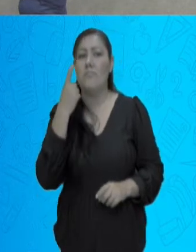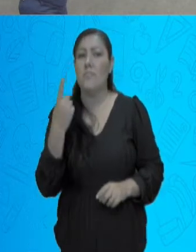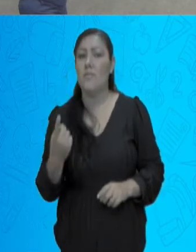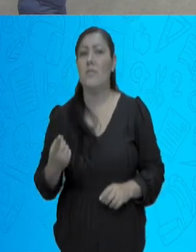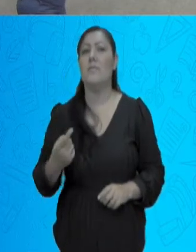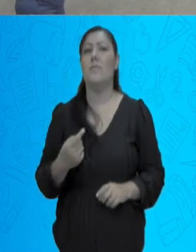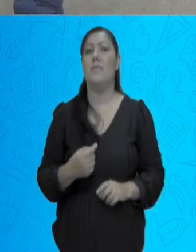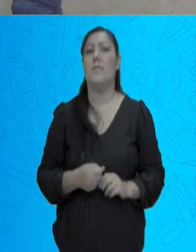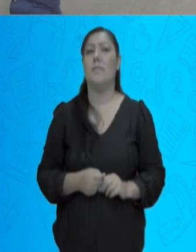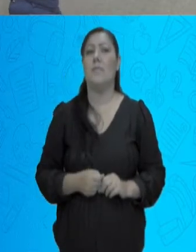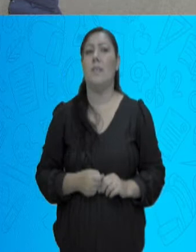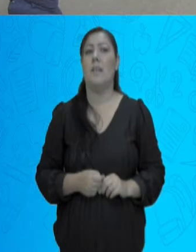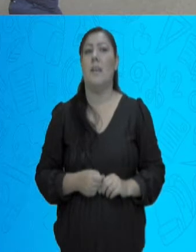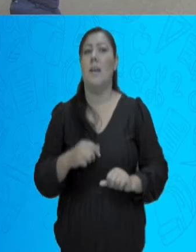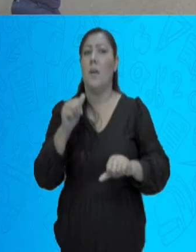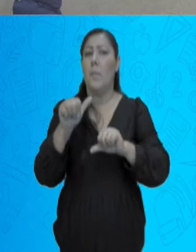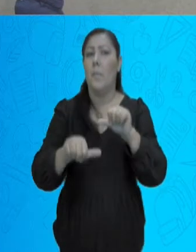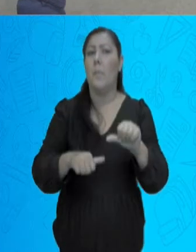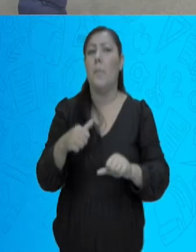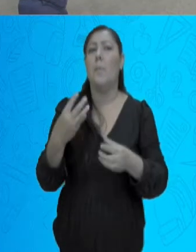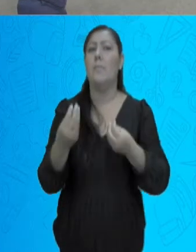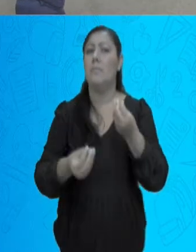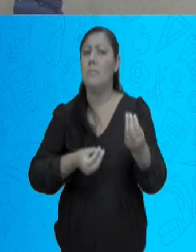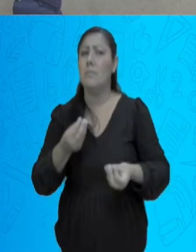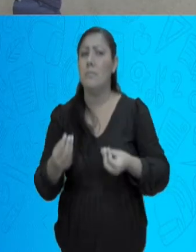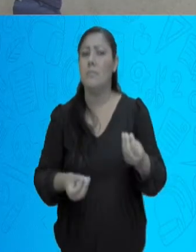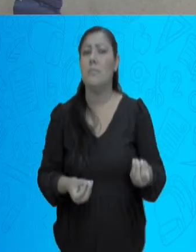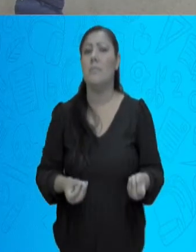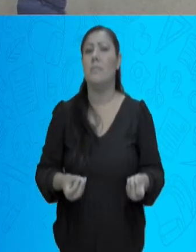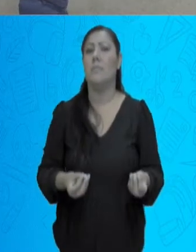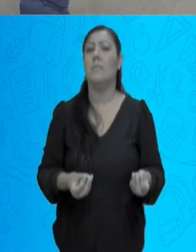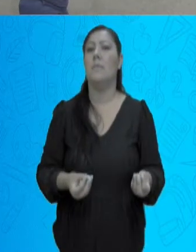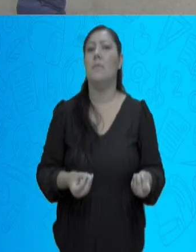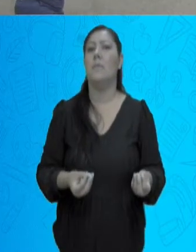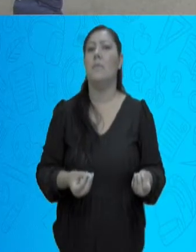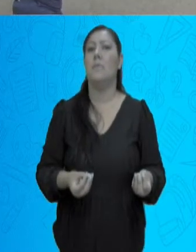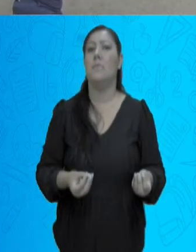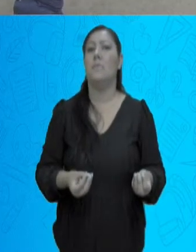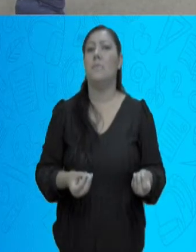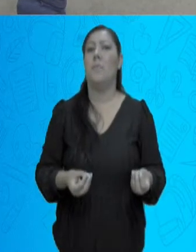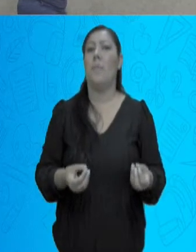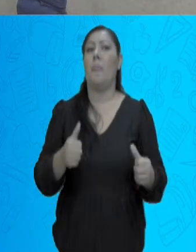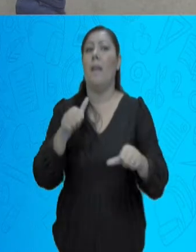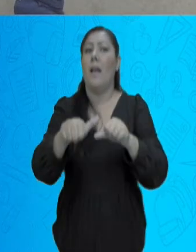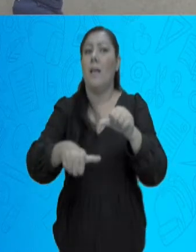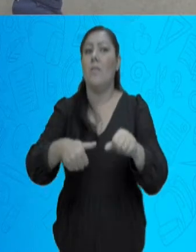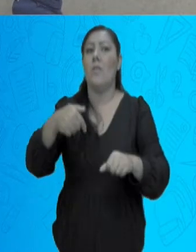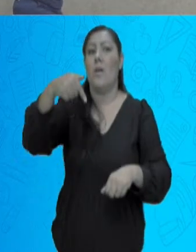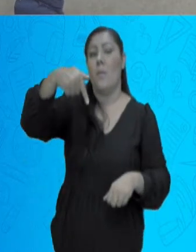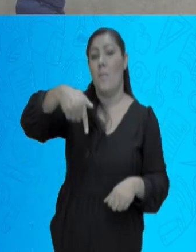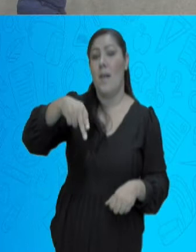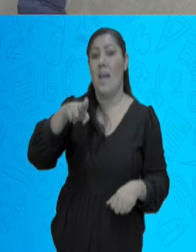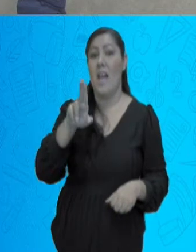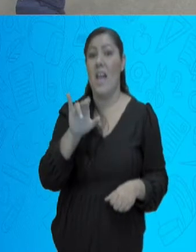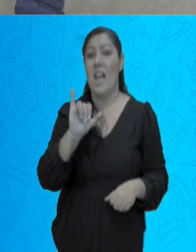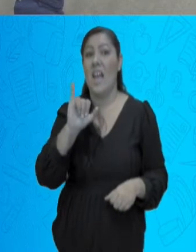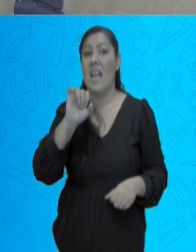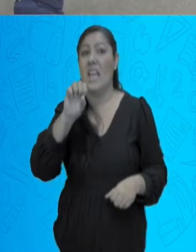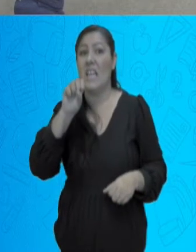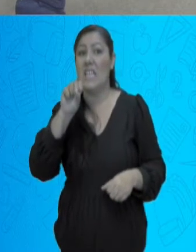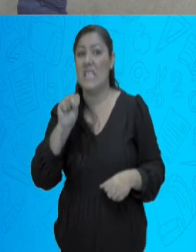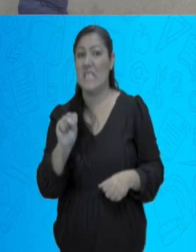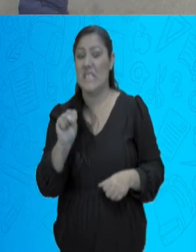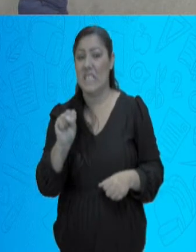né, inicialmente, essa mudança, olha só, ele transforma em quis. Como assim? Lá no